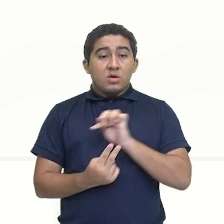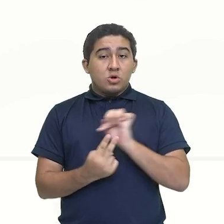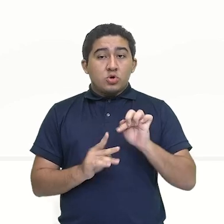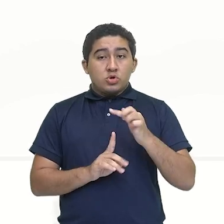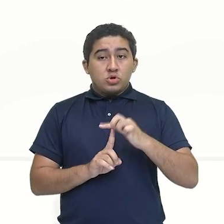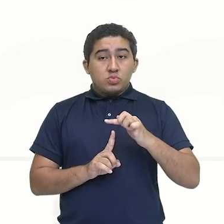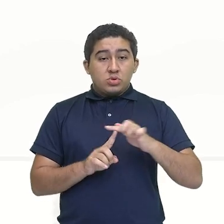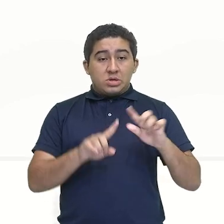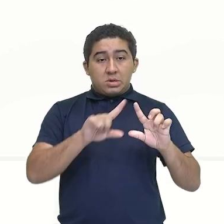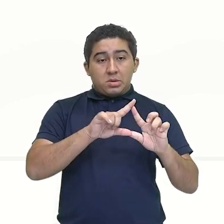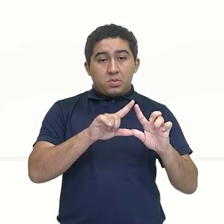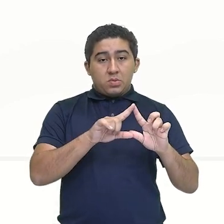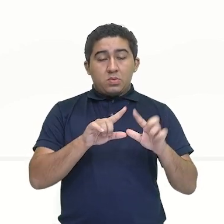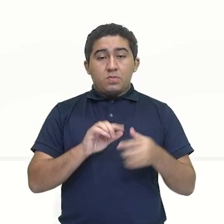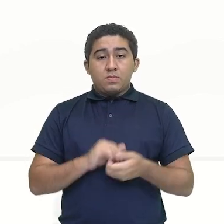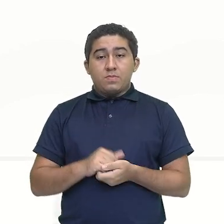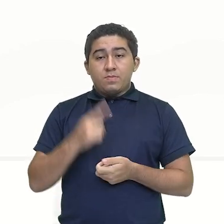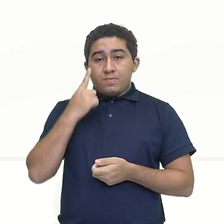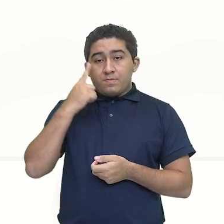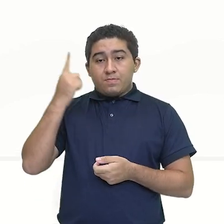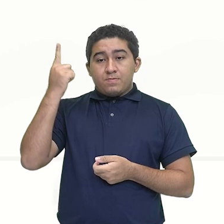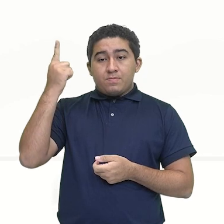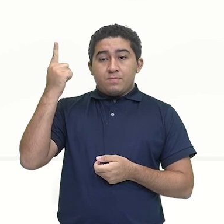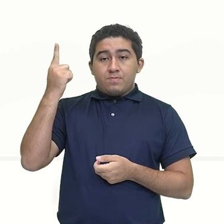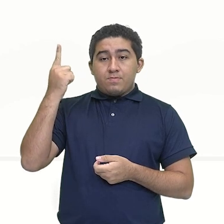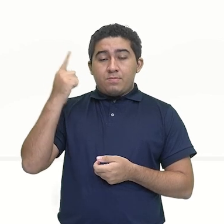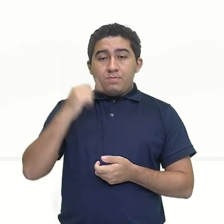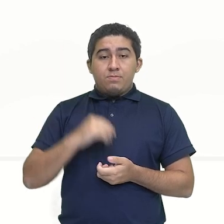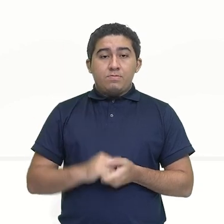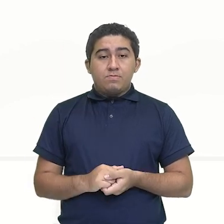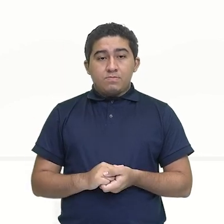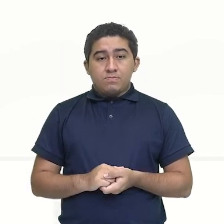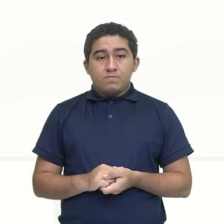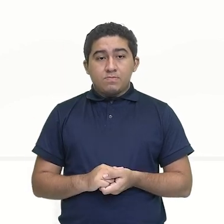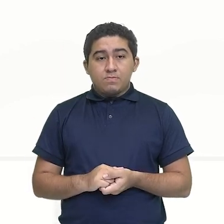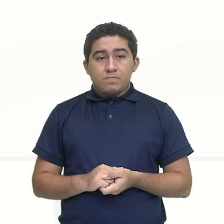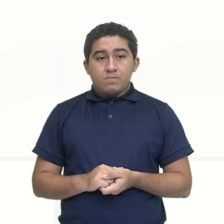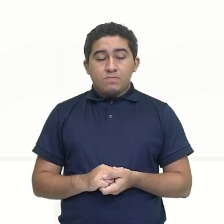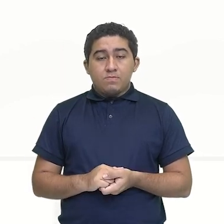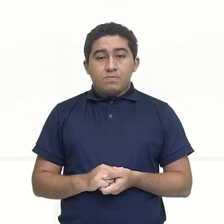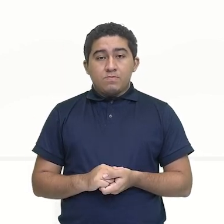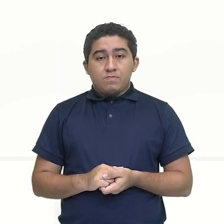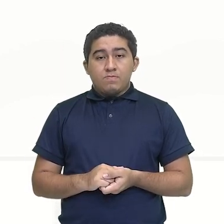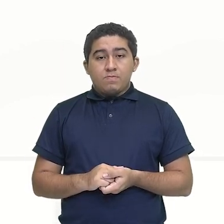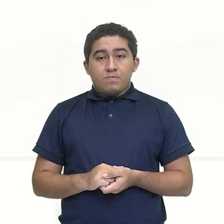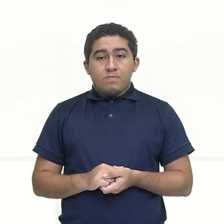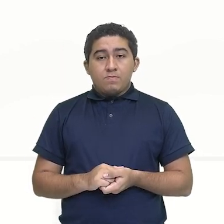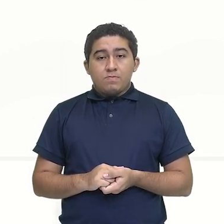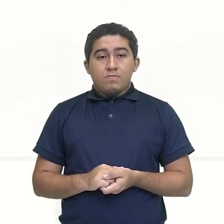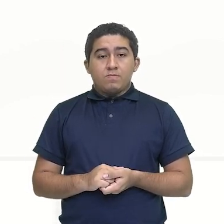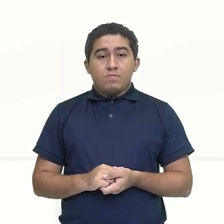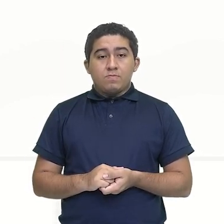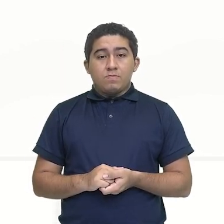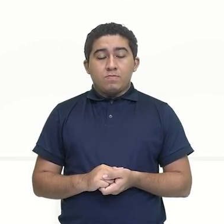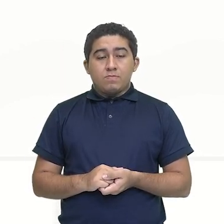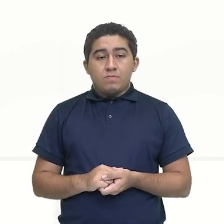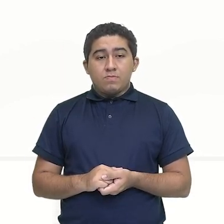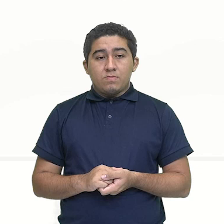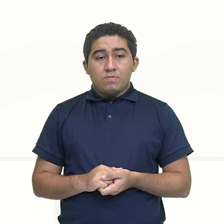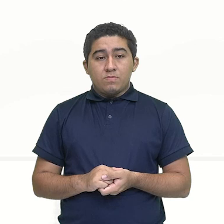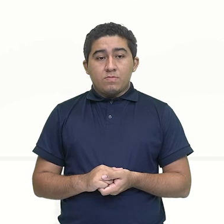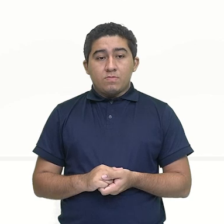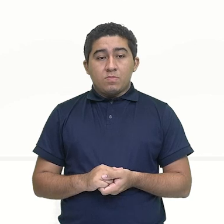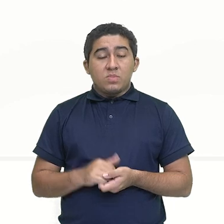tá? Nós temos aqui o triângulo equilátero, tá? Que, como o próprio nome sugere,